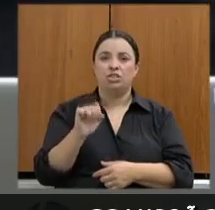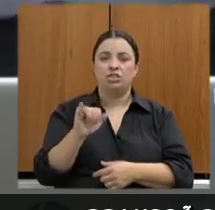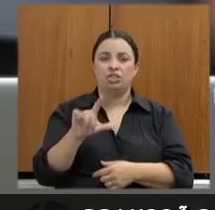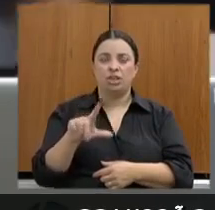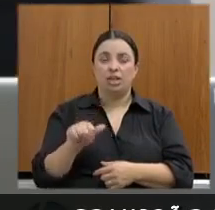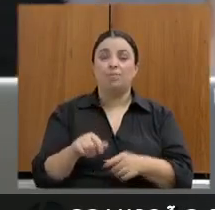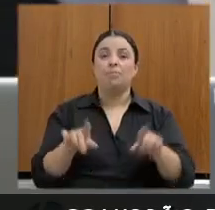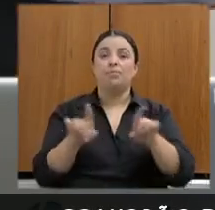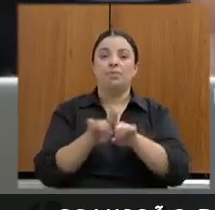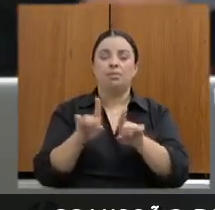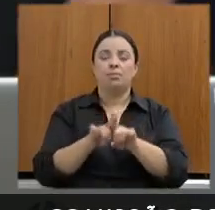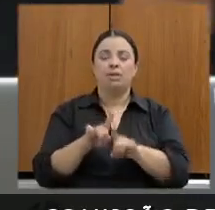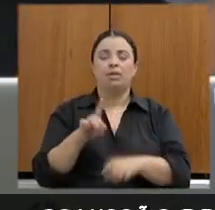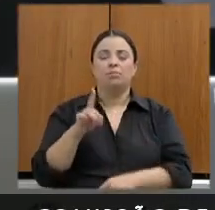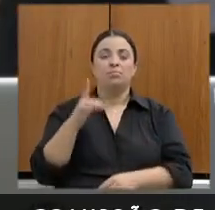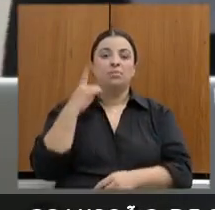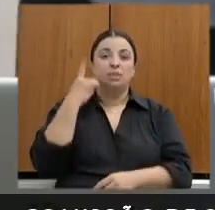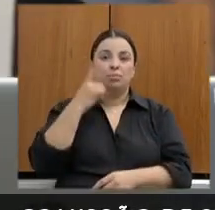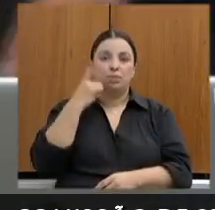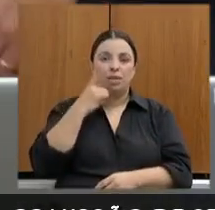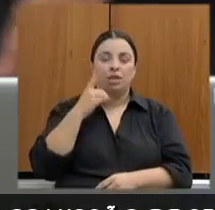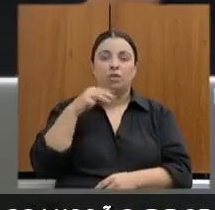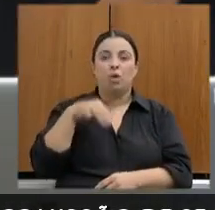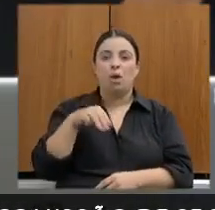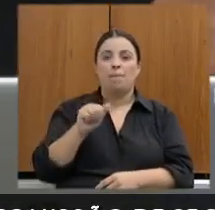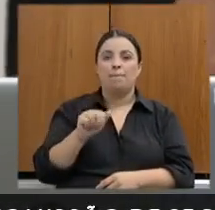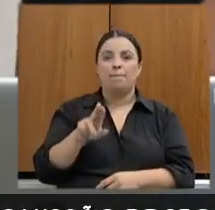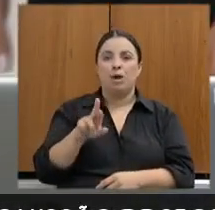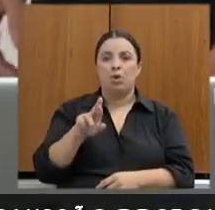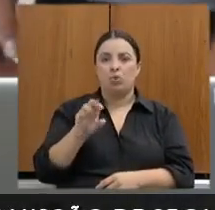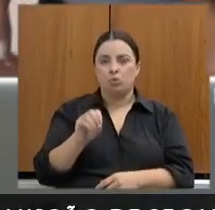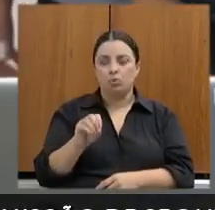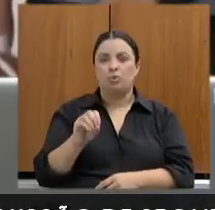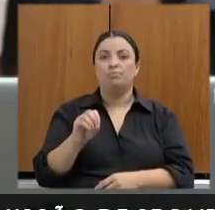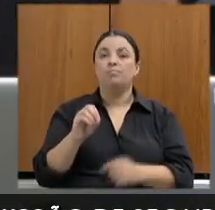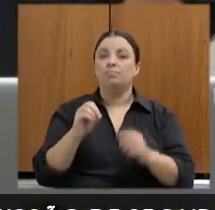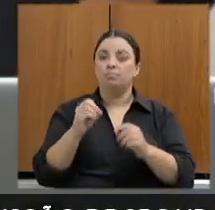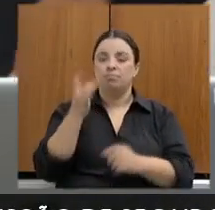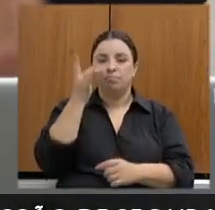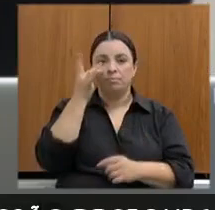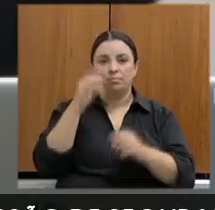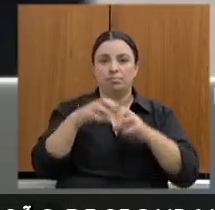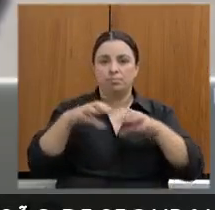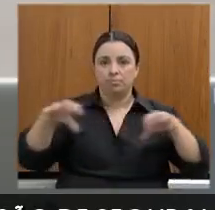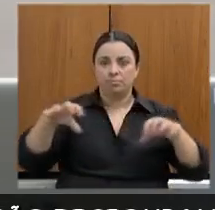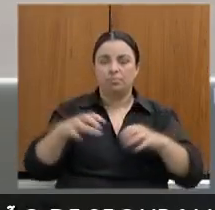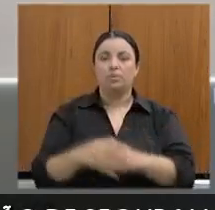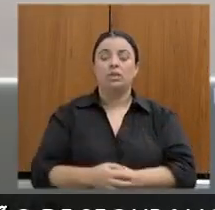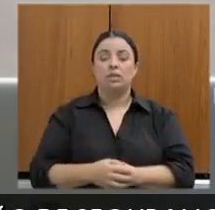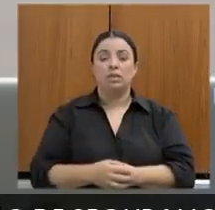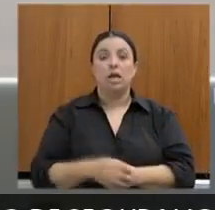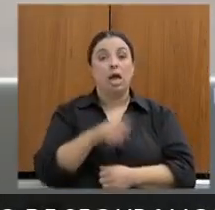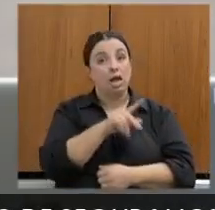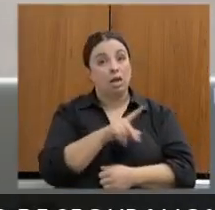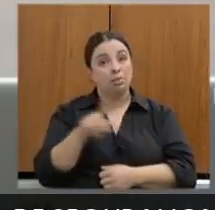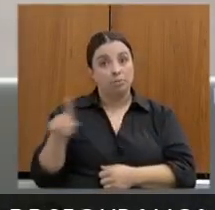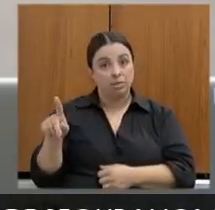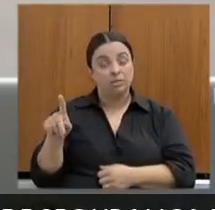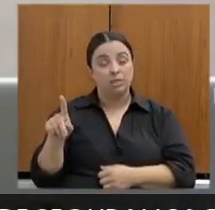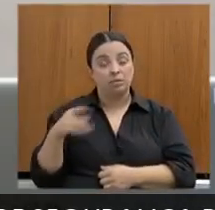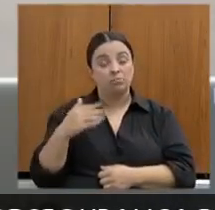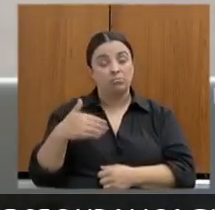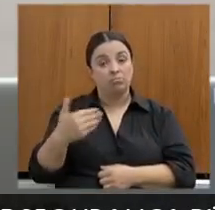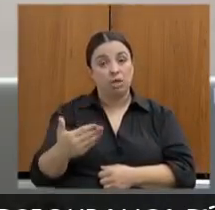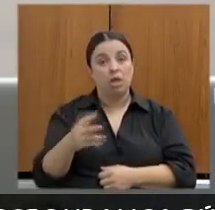também se faz presente via remotamente Obrigado presidência na